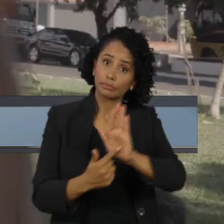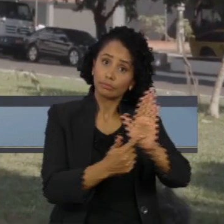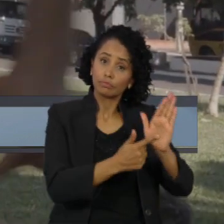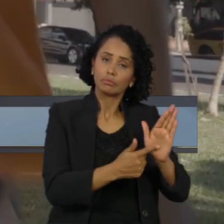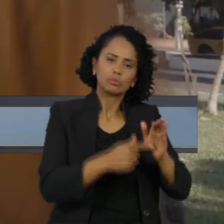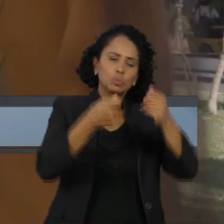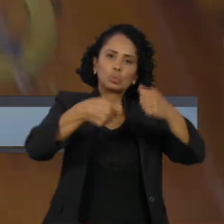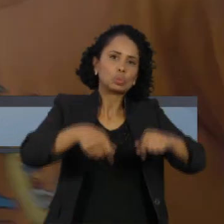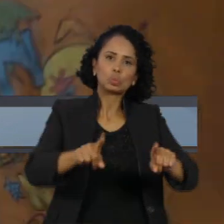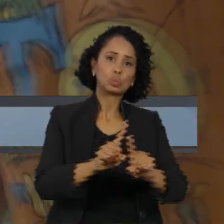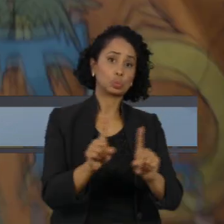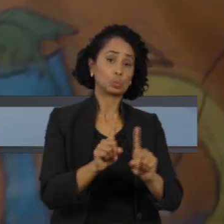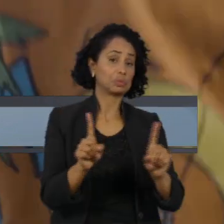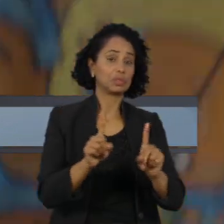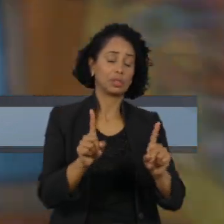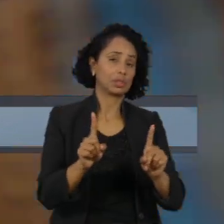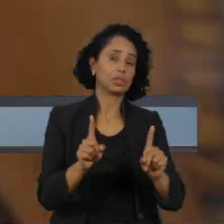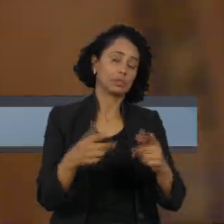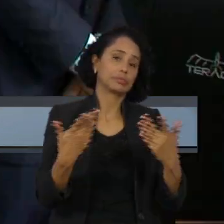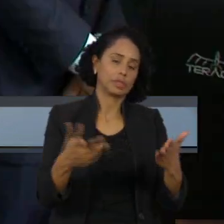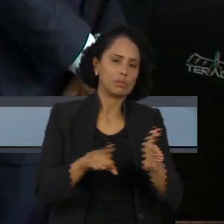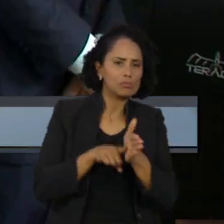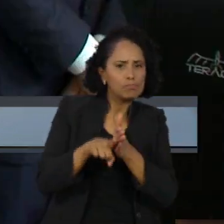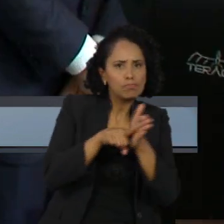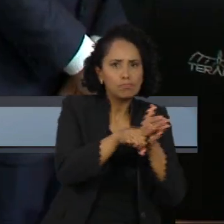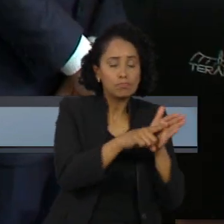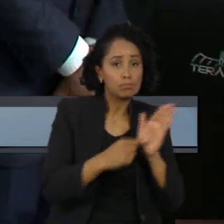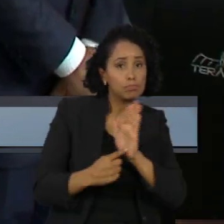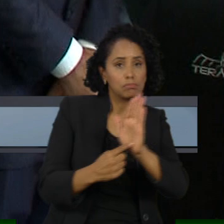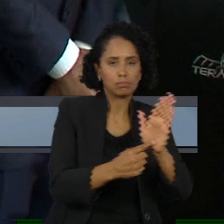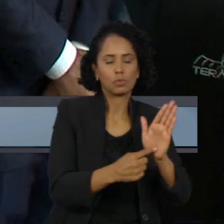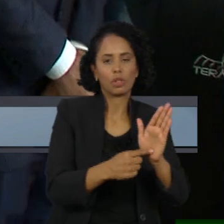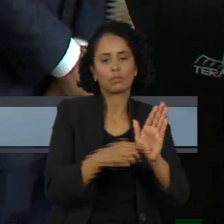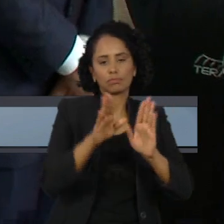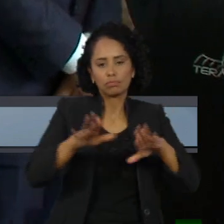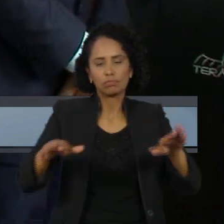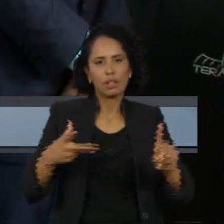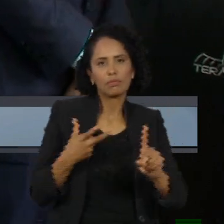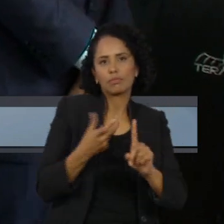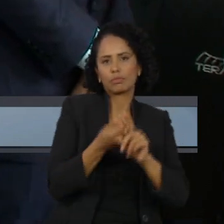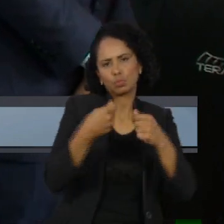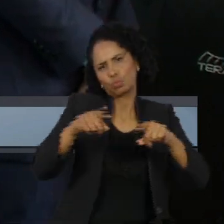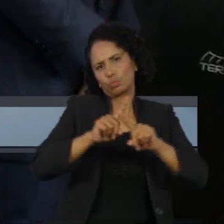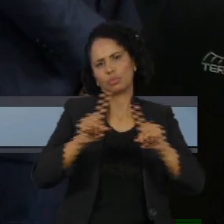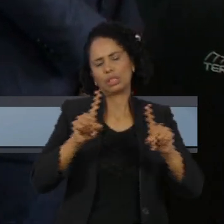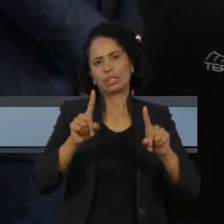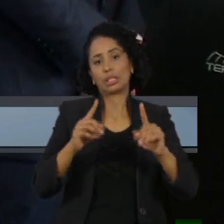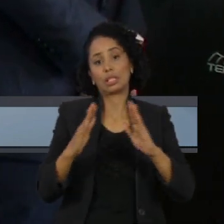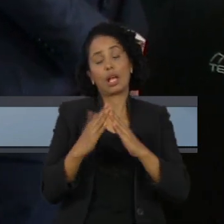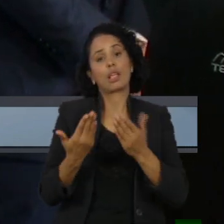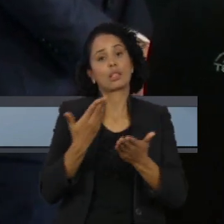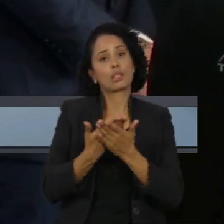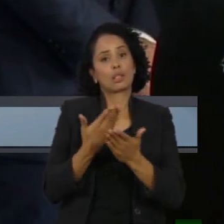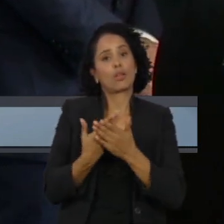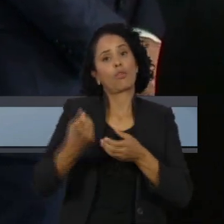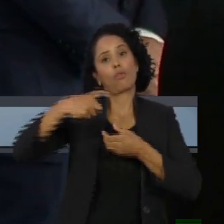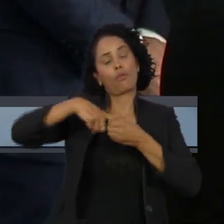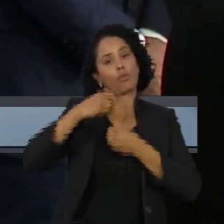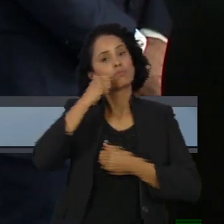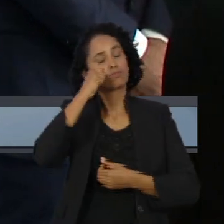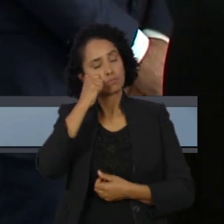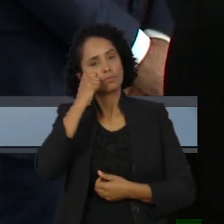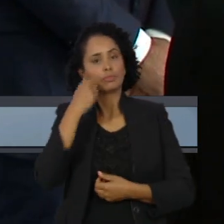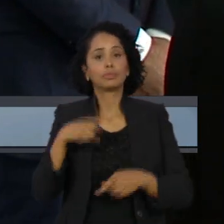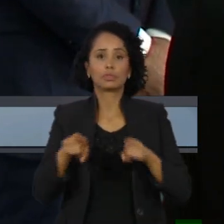será necessário, então, segundo os resultados, vacinar as crianças para que a gente tenha uma volta às aulas. Veja